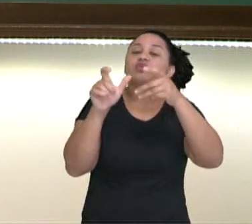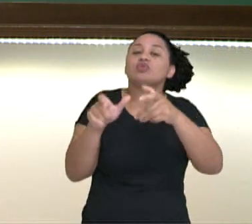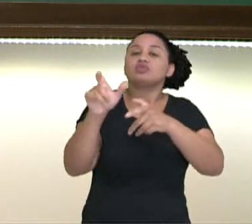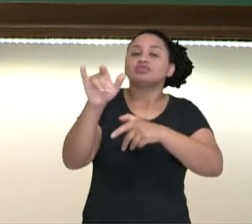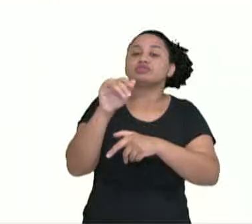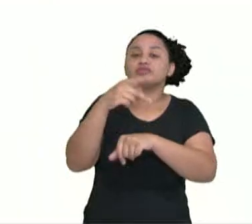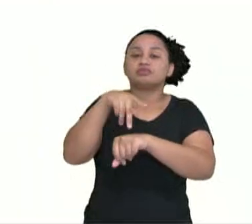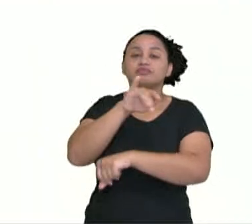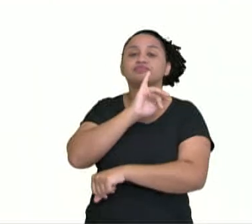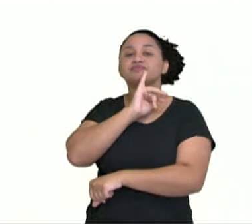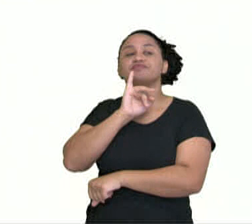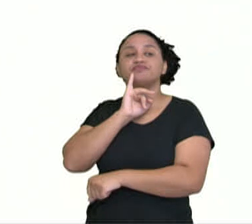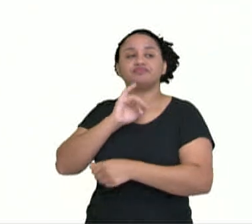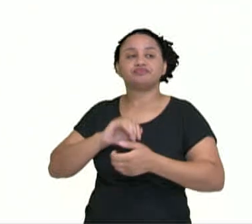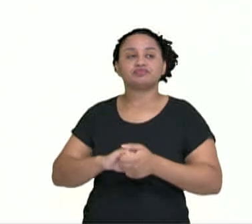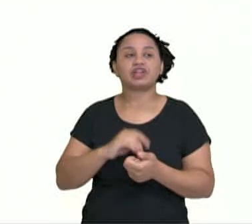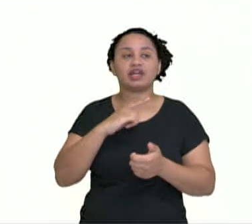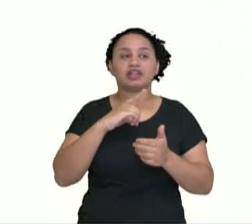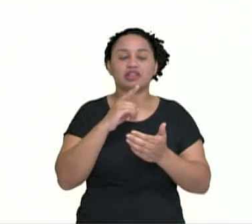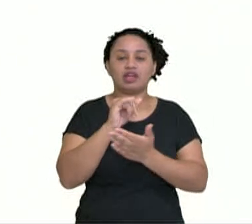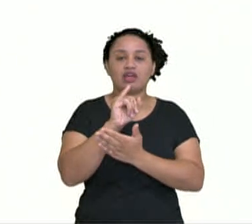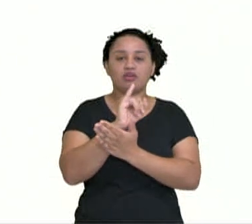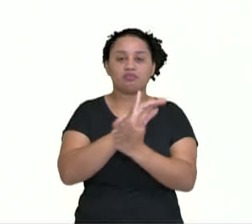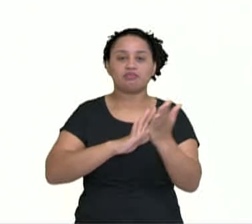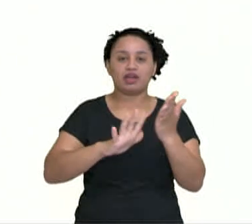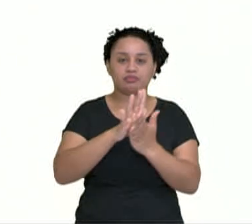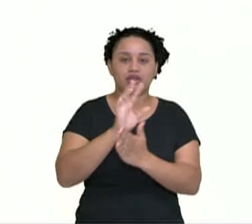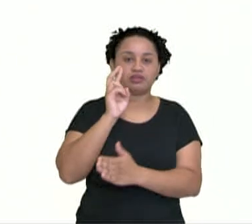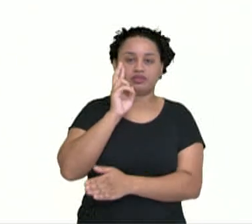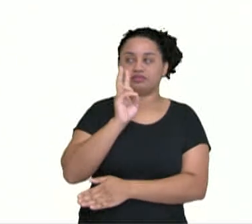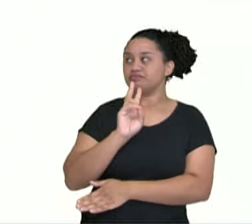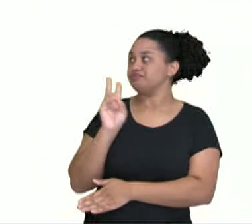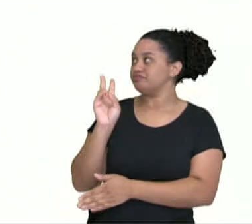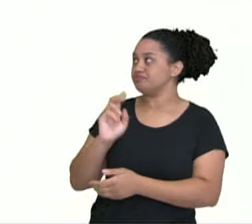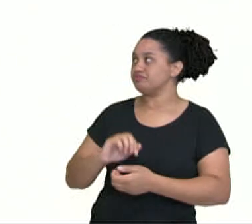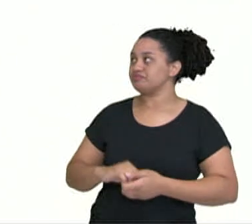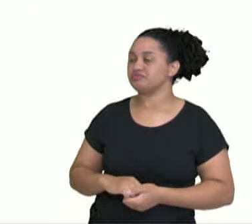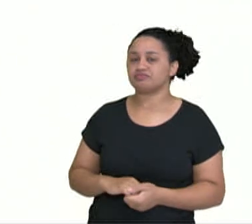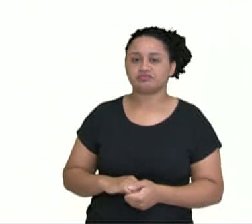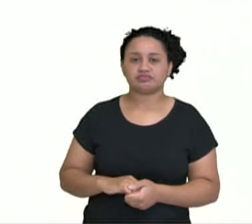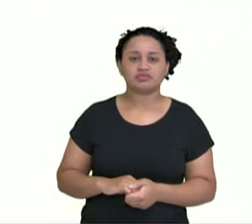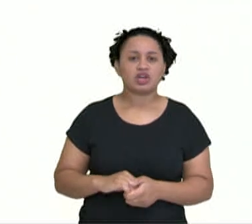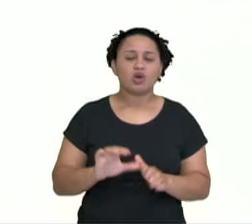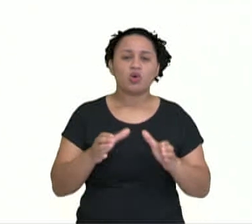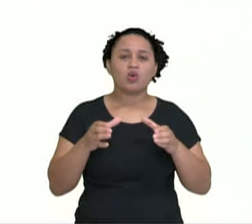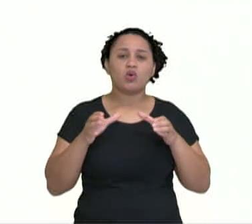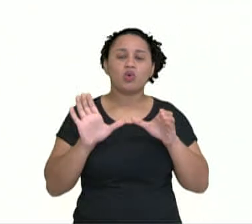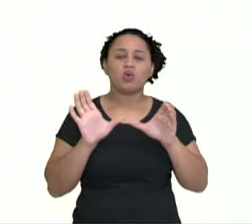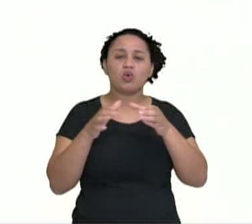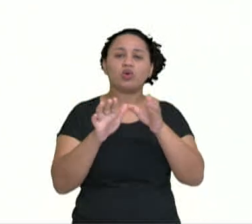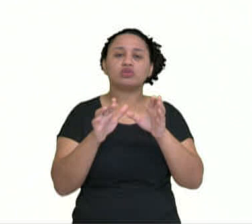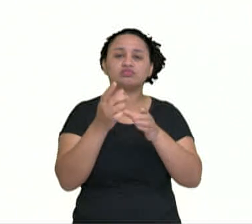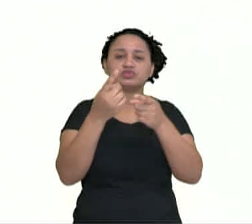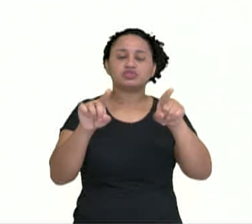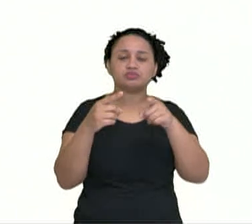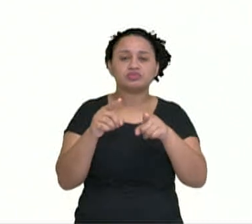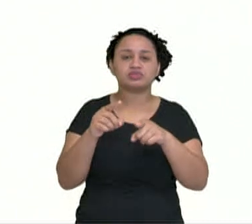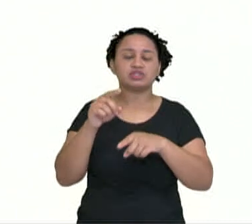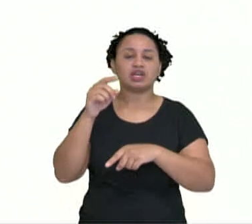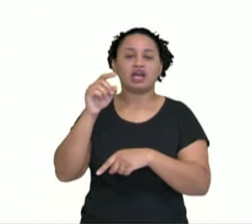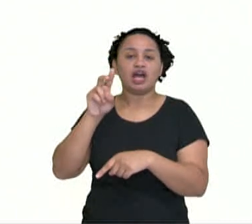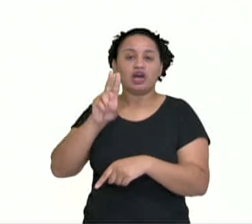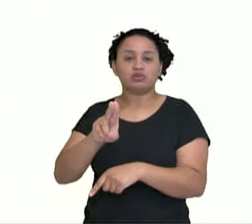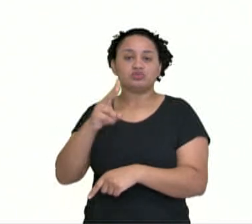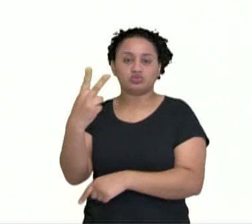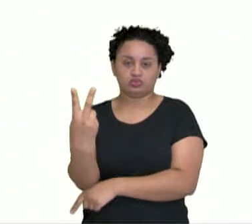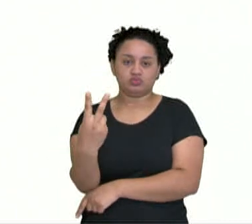para vocês uma imagem de um videoclipe da banda U2, que é uma banda irlandesa, e eles fizeram uma música no